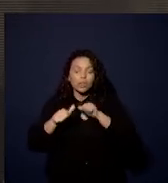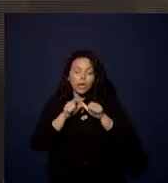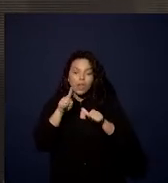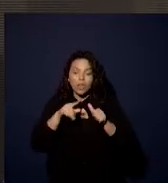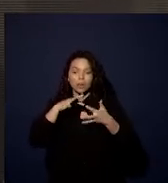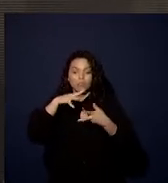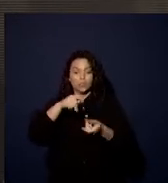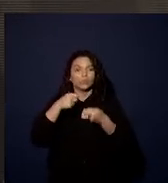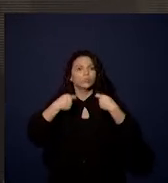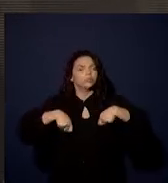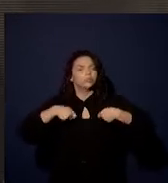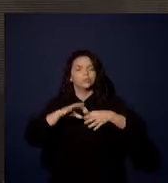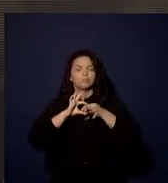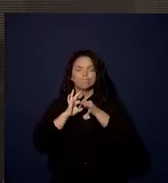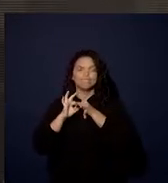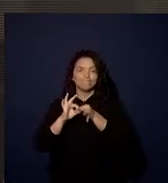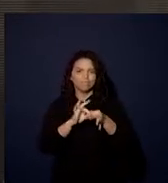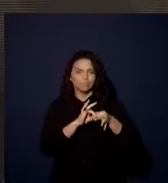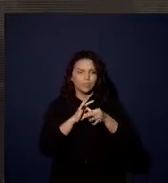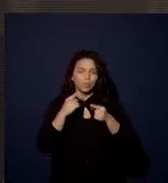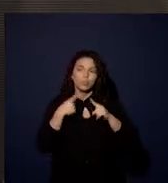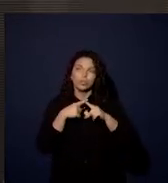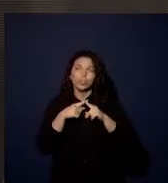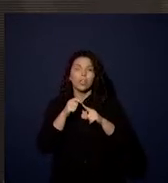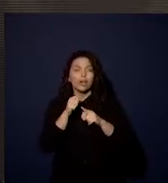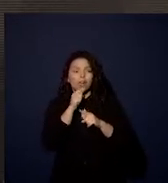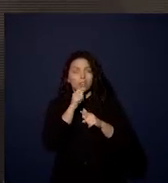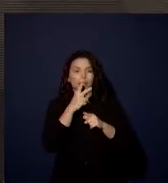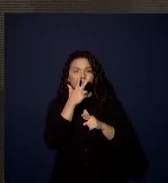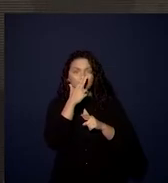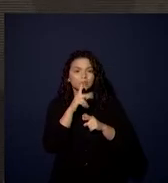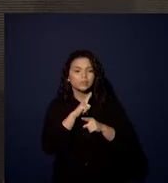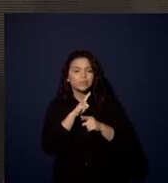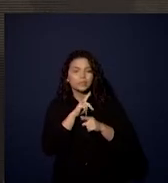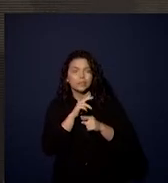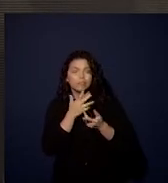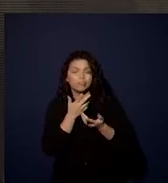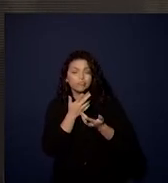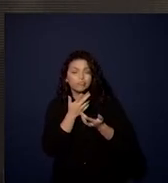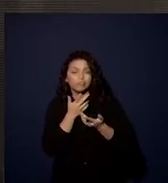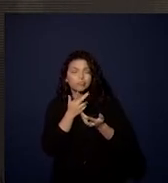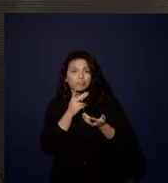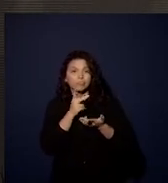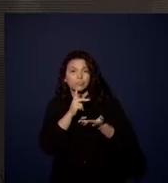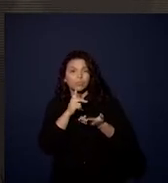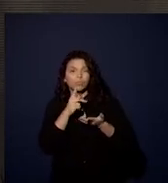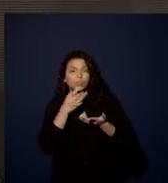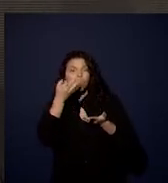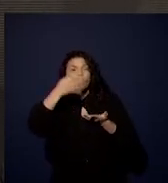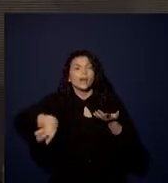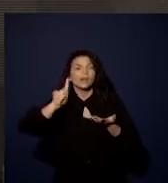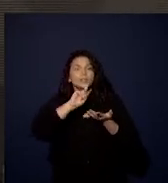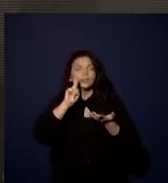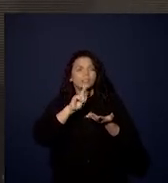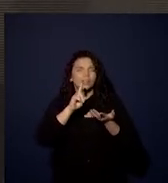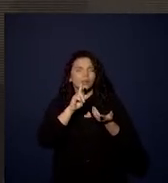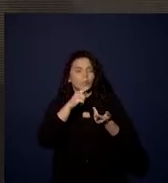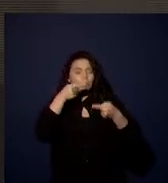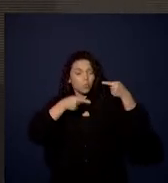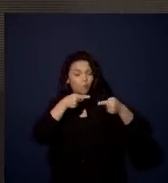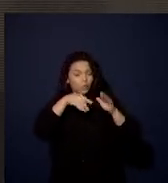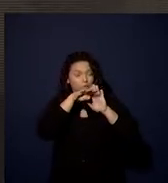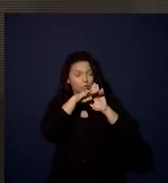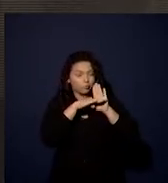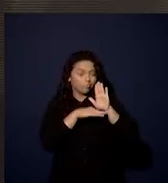Porque de fato a gente tinha aí uma distorção tem ainda uma distorção em algumas dessas políticas que não faz sentido nenhum né Eu acho que isso pode ser uma